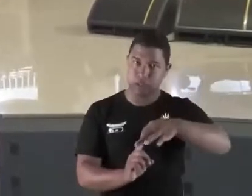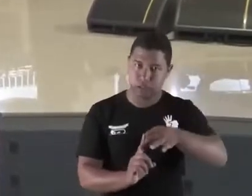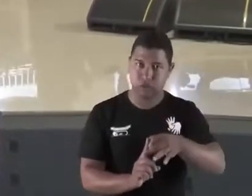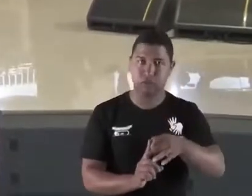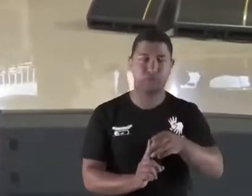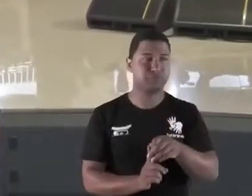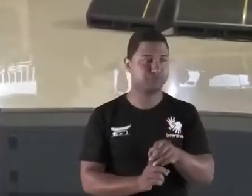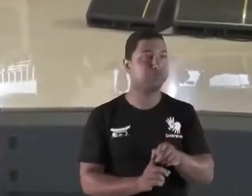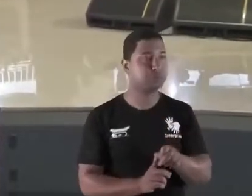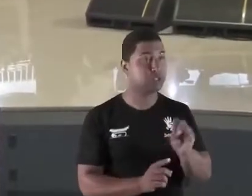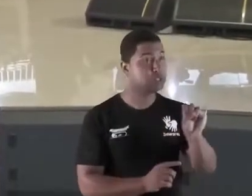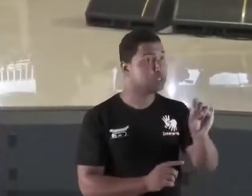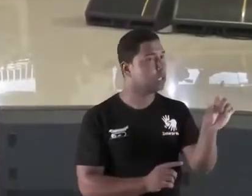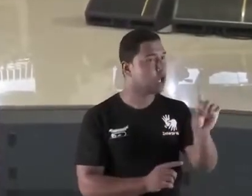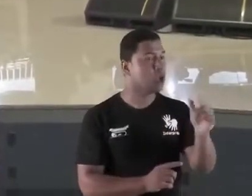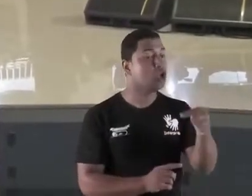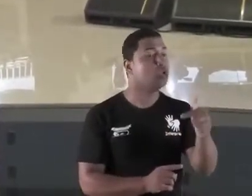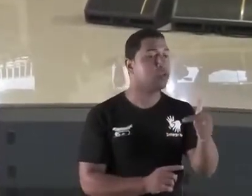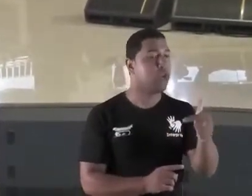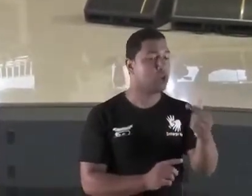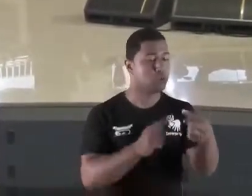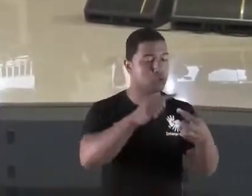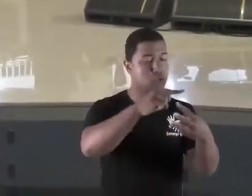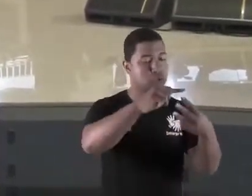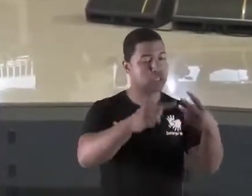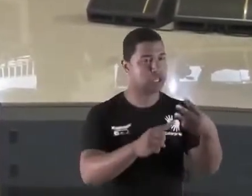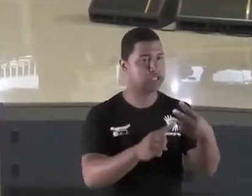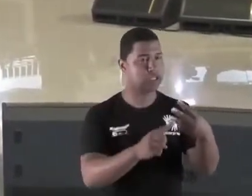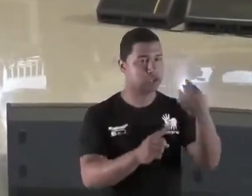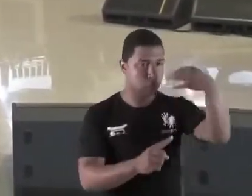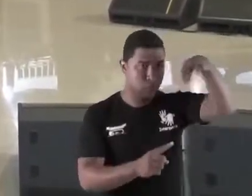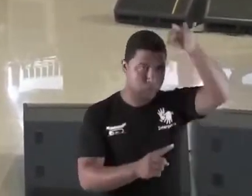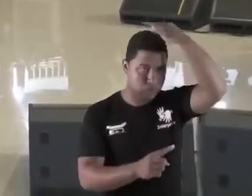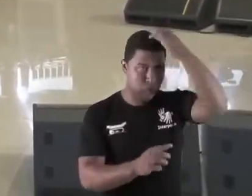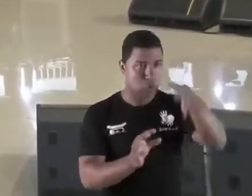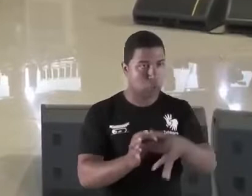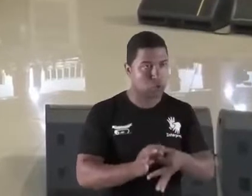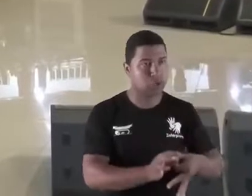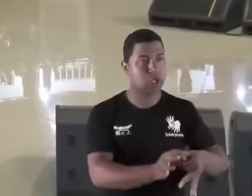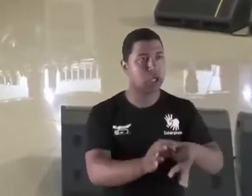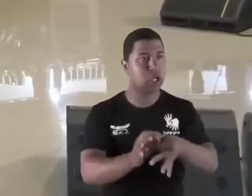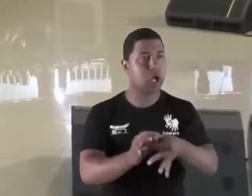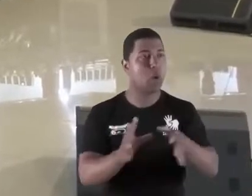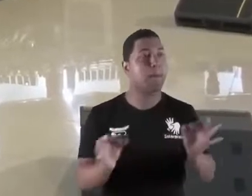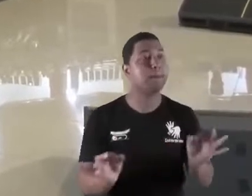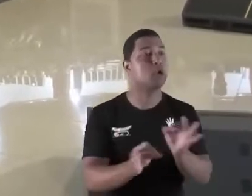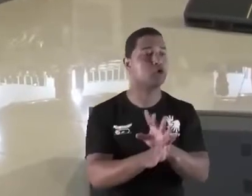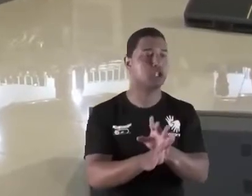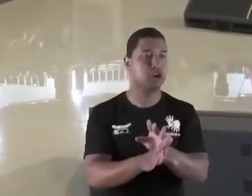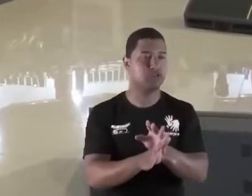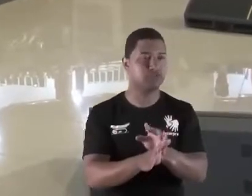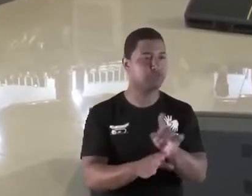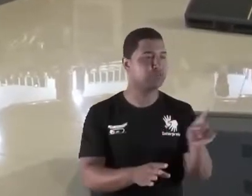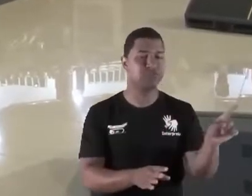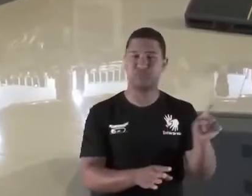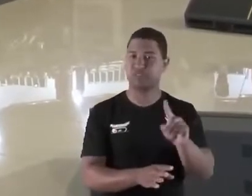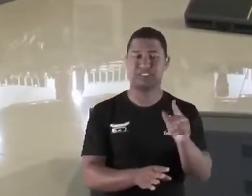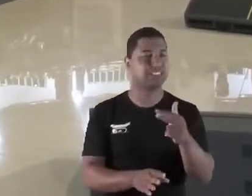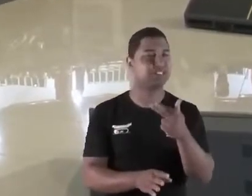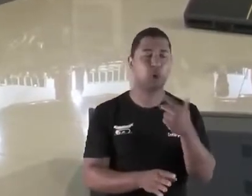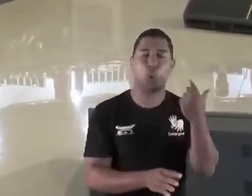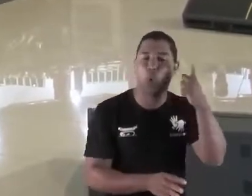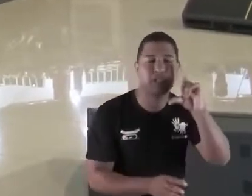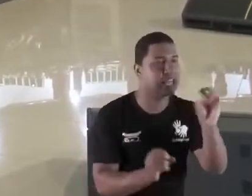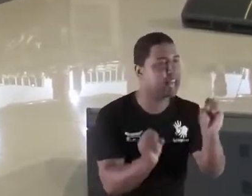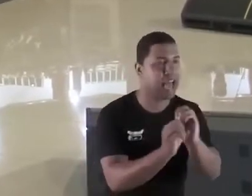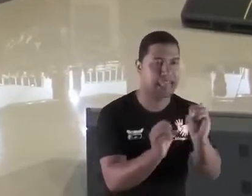para trás, a igreja não anda para o lado, a igreja não fica parada.